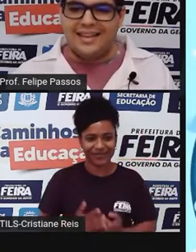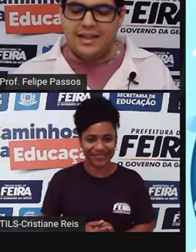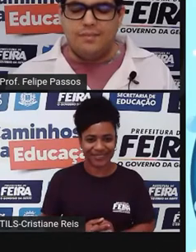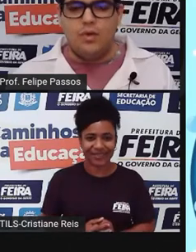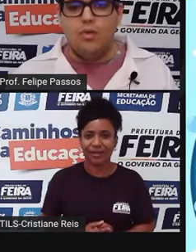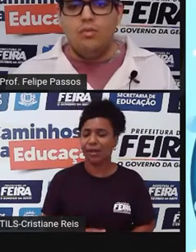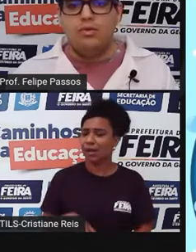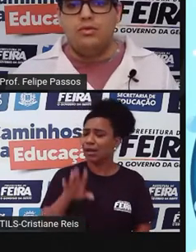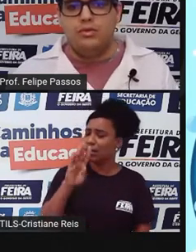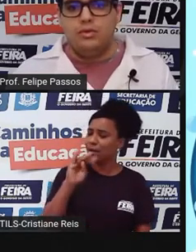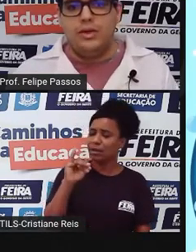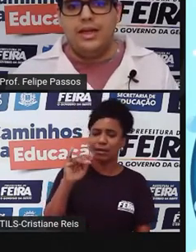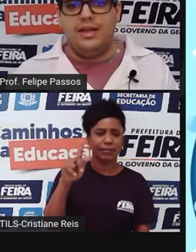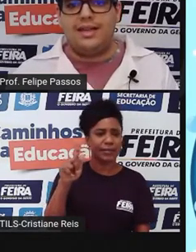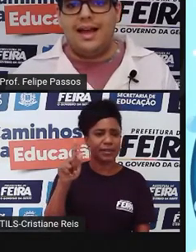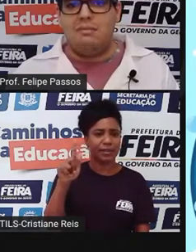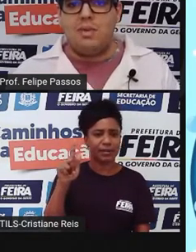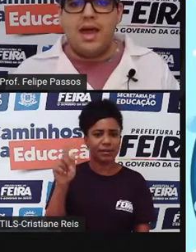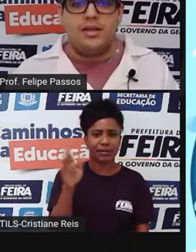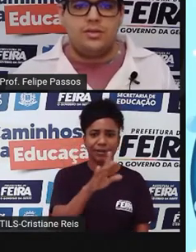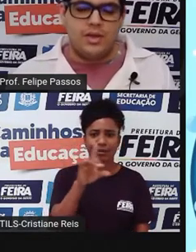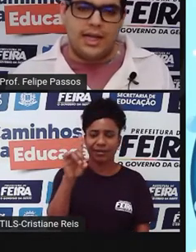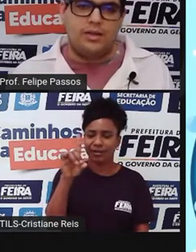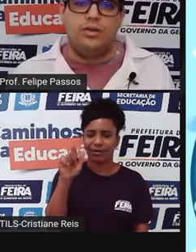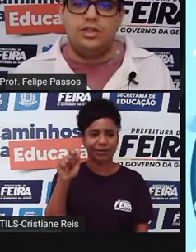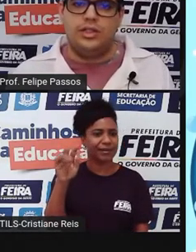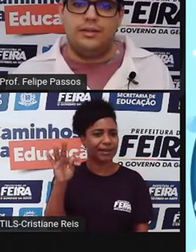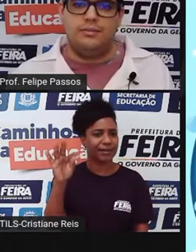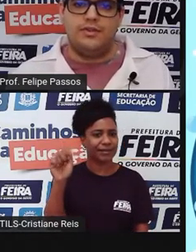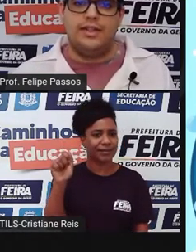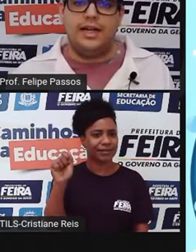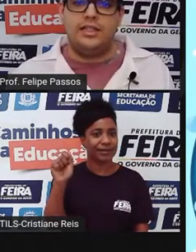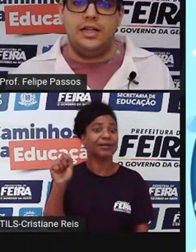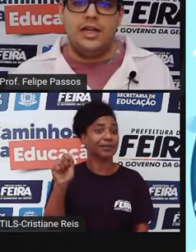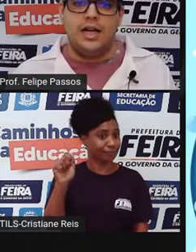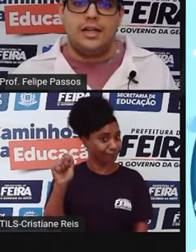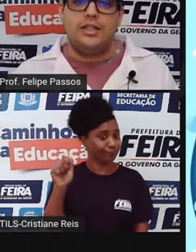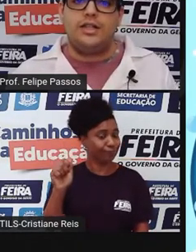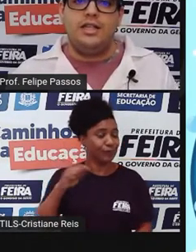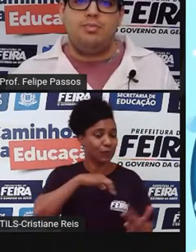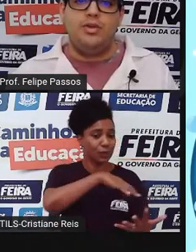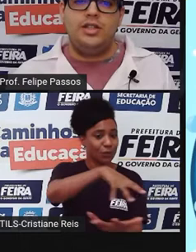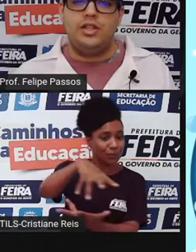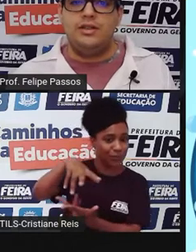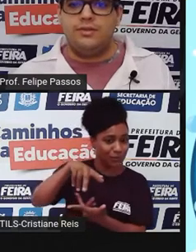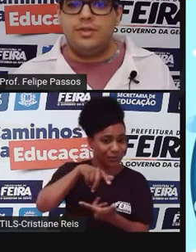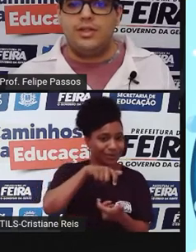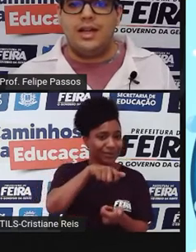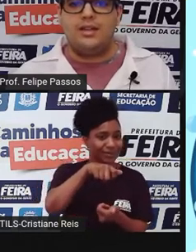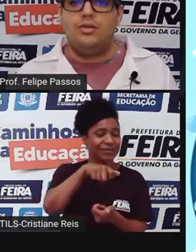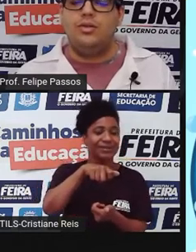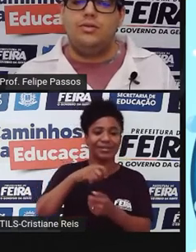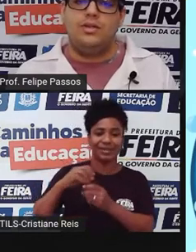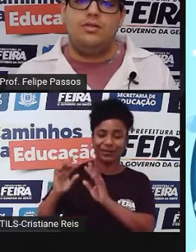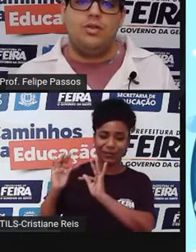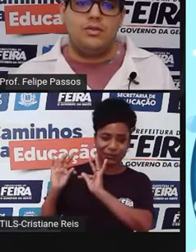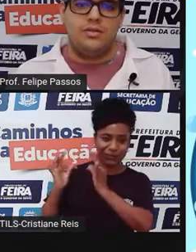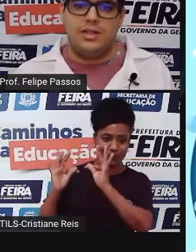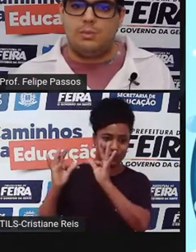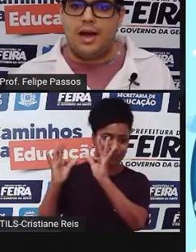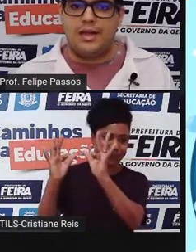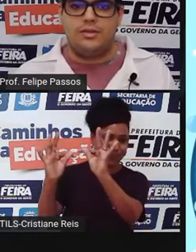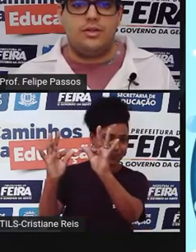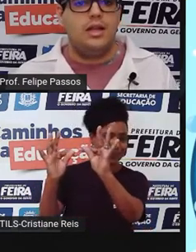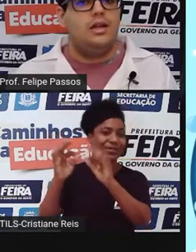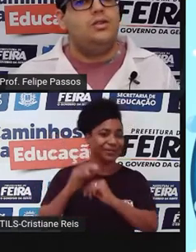Big Data. O mundo, ele está imerso em tecnologia. Na verdade, a gente tem dispositivos eletrônicos em todos